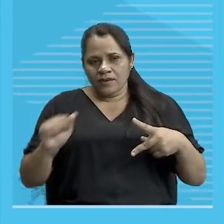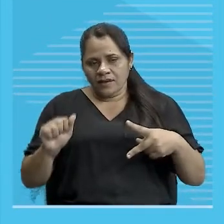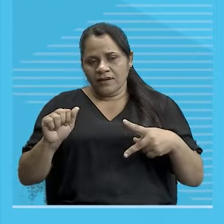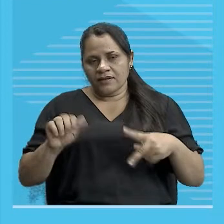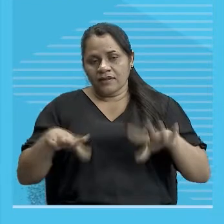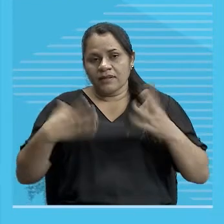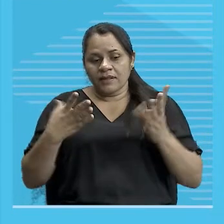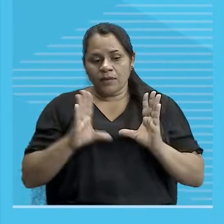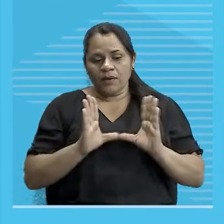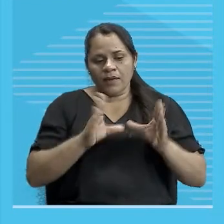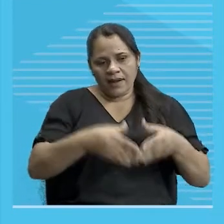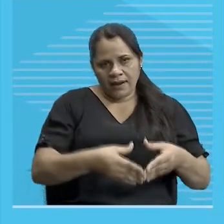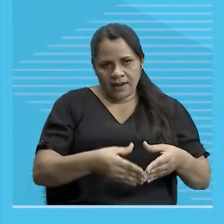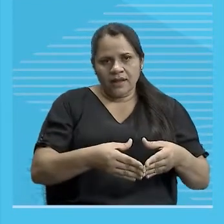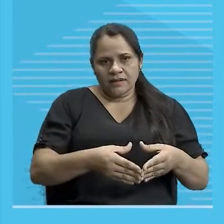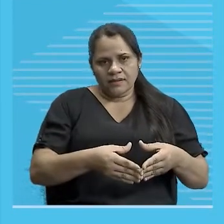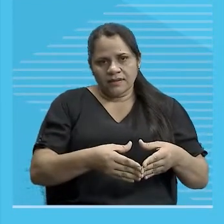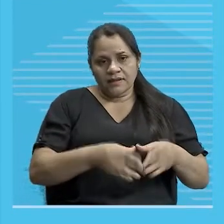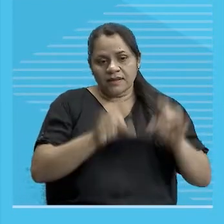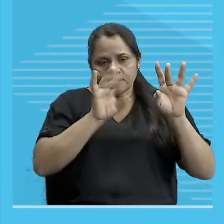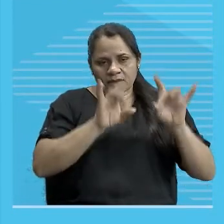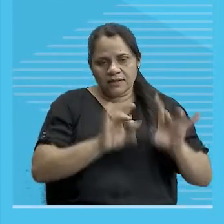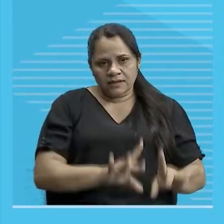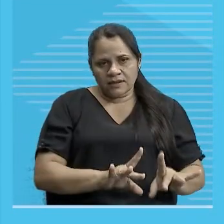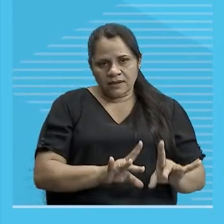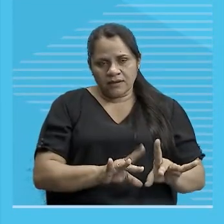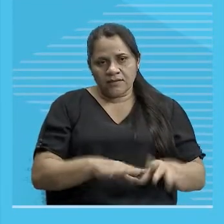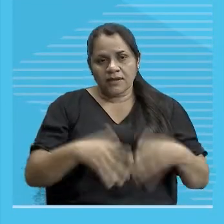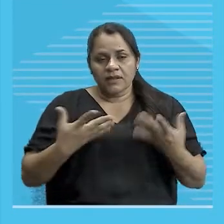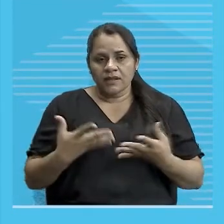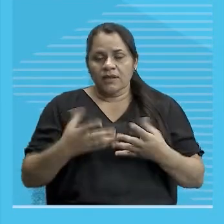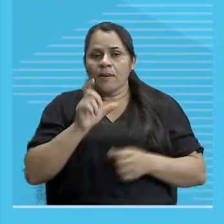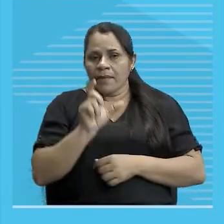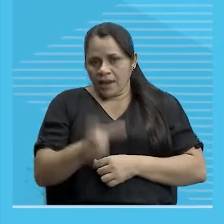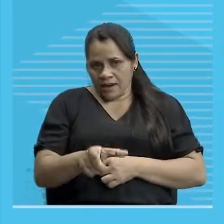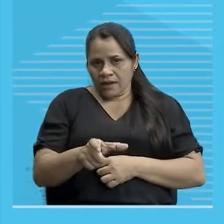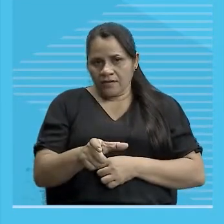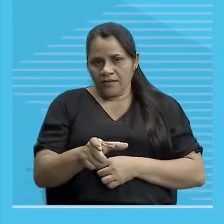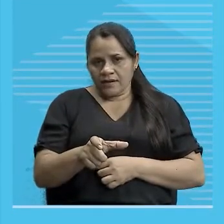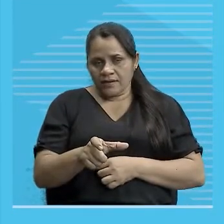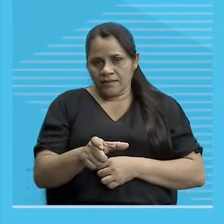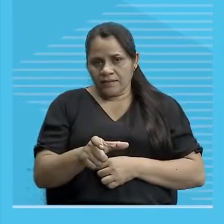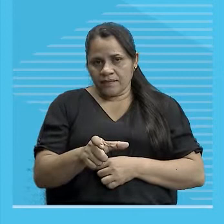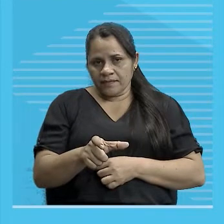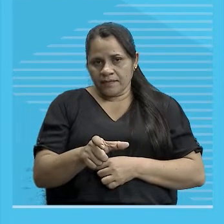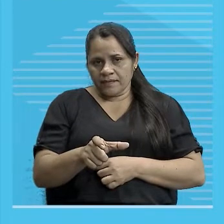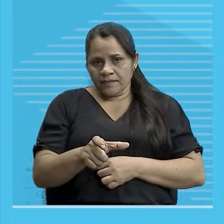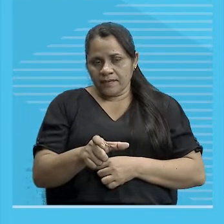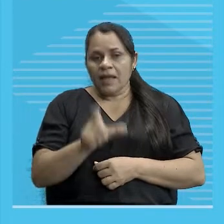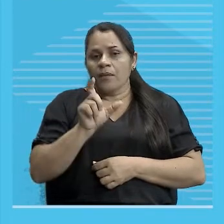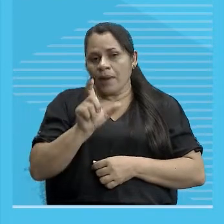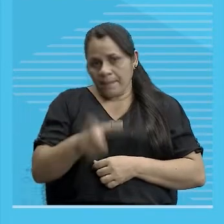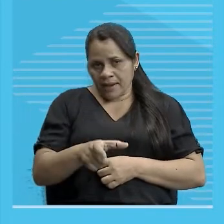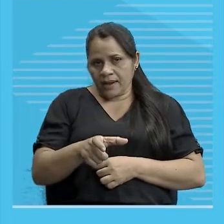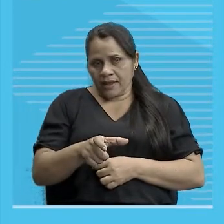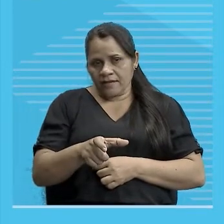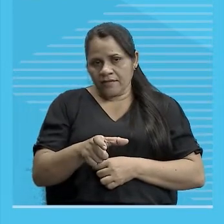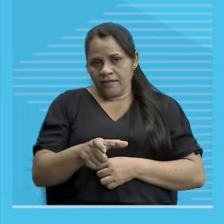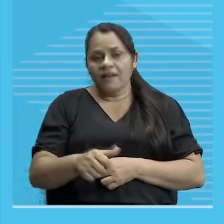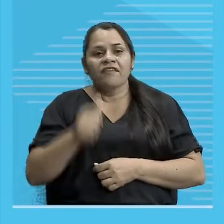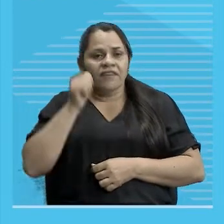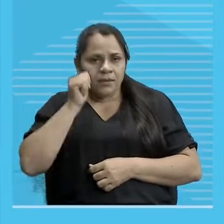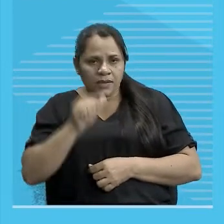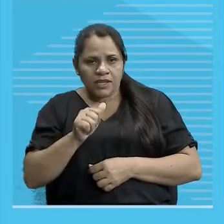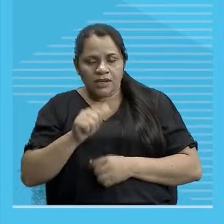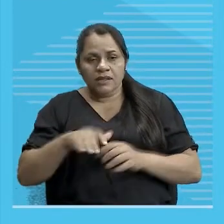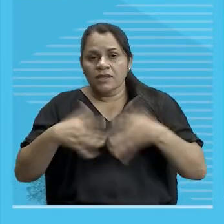bem específica. Tá bom? O termo regido, portanto, tem de ser uma palavra feminina, olha só